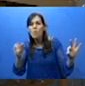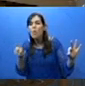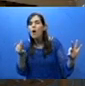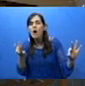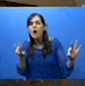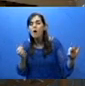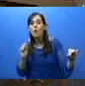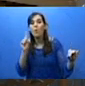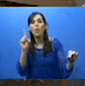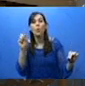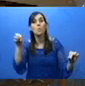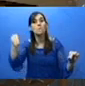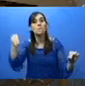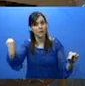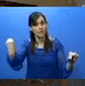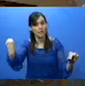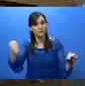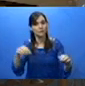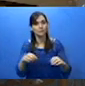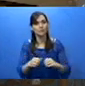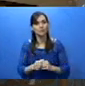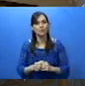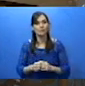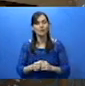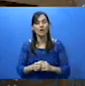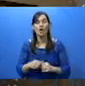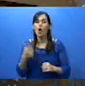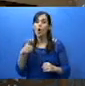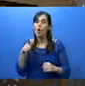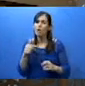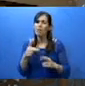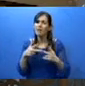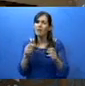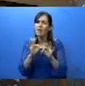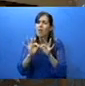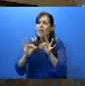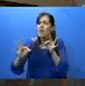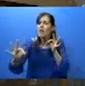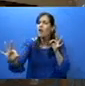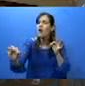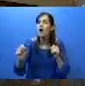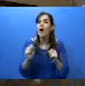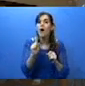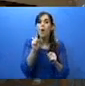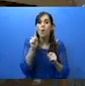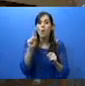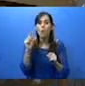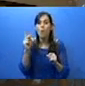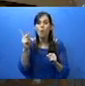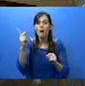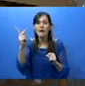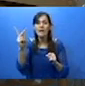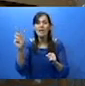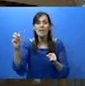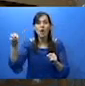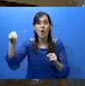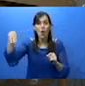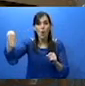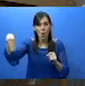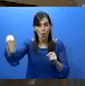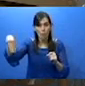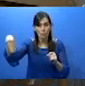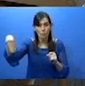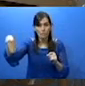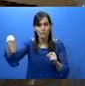E 1 quilômetro é o mesmo que 1000 metros. Então, 1 quilômetro é o mesmo que 1000 metros, é como se fosse